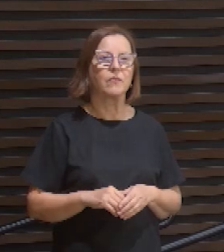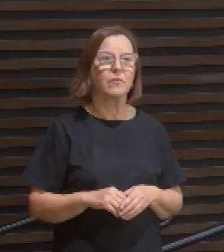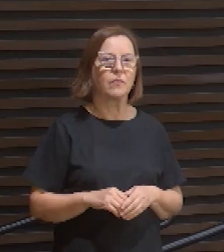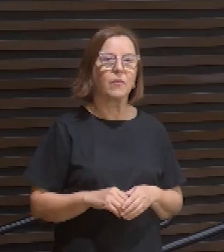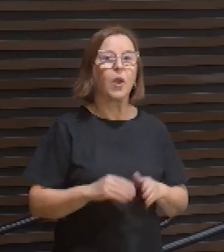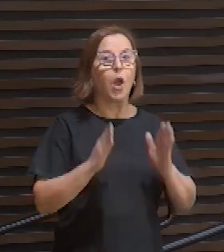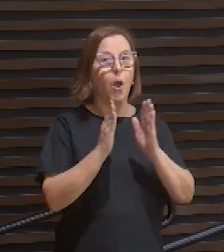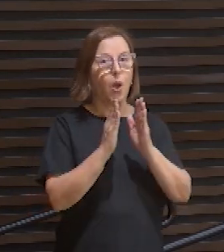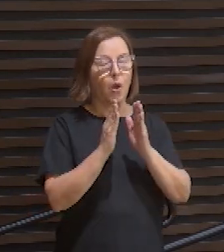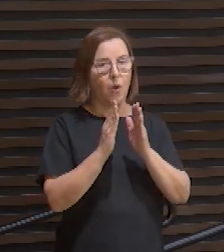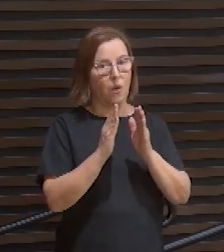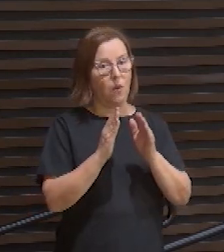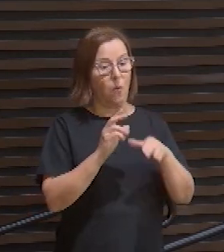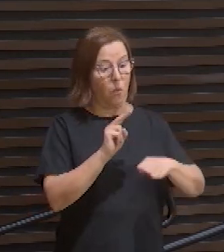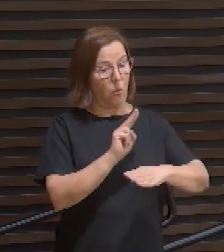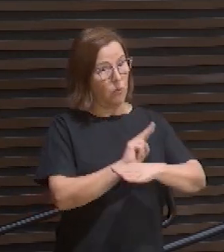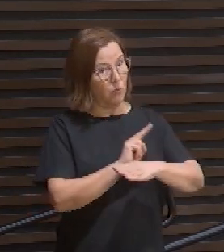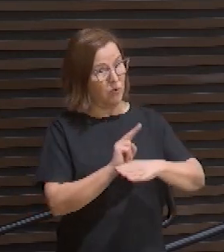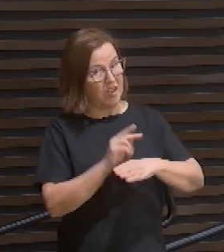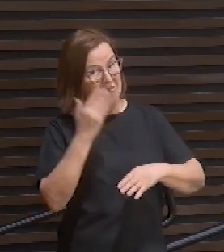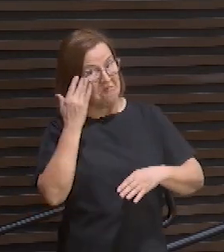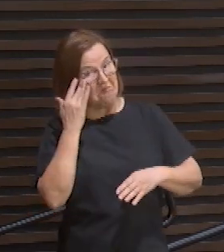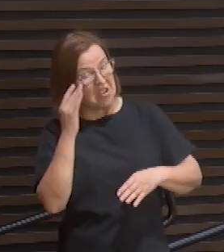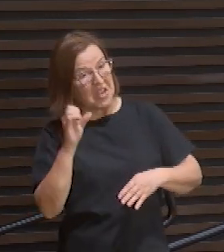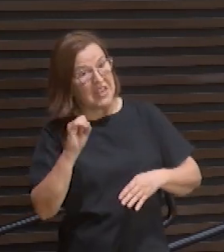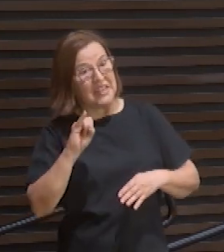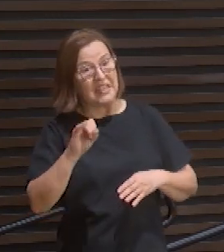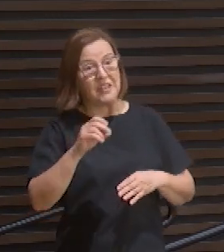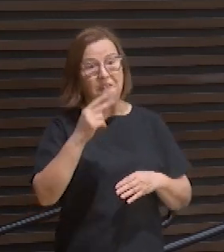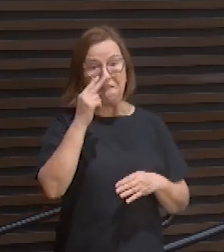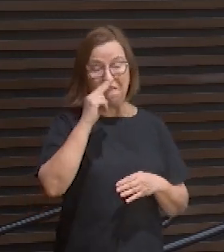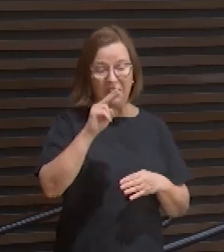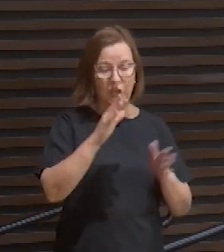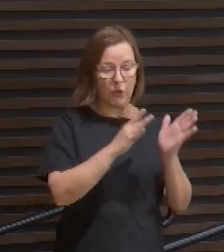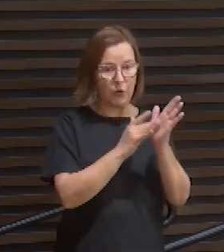viram. São testemunhas também.